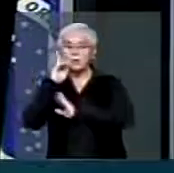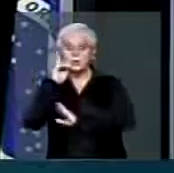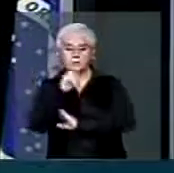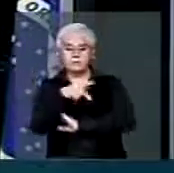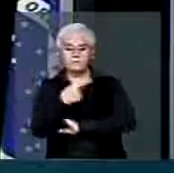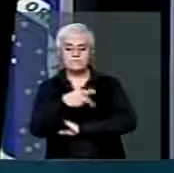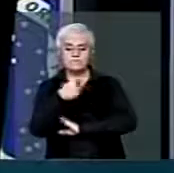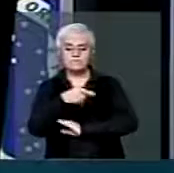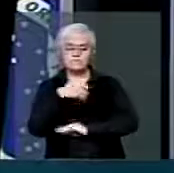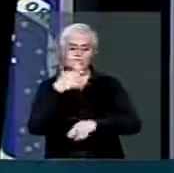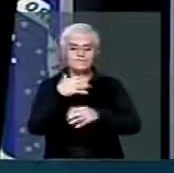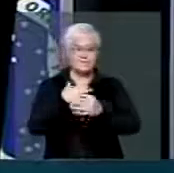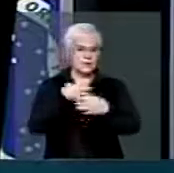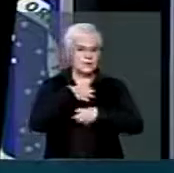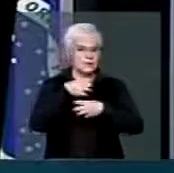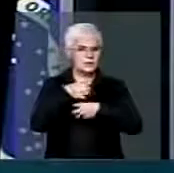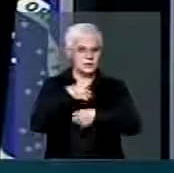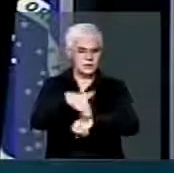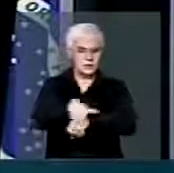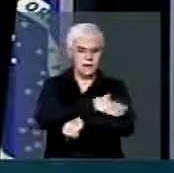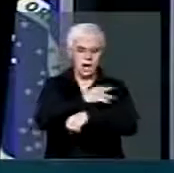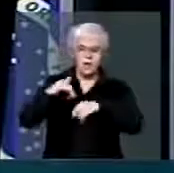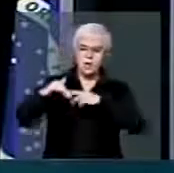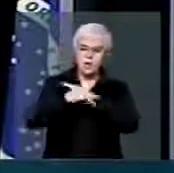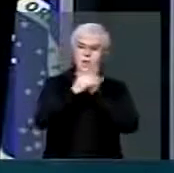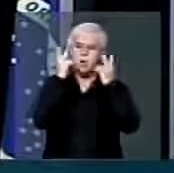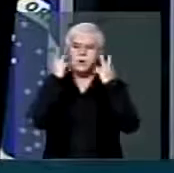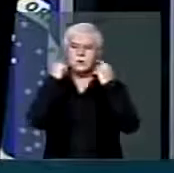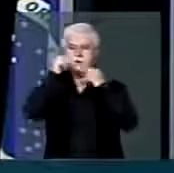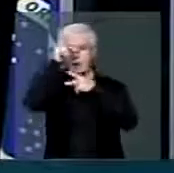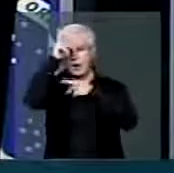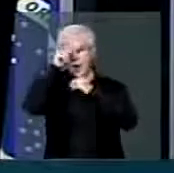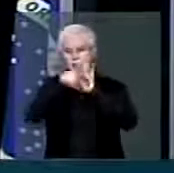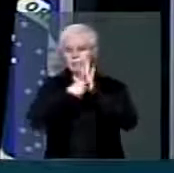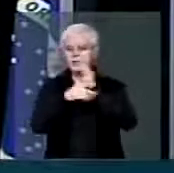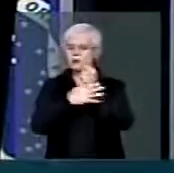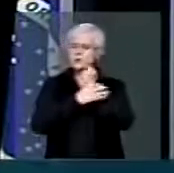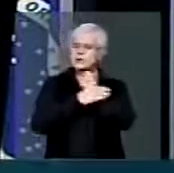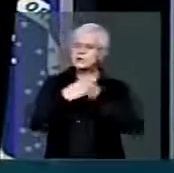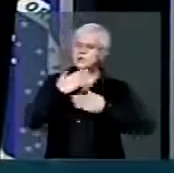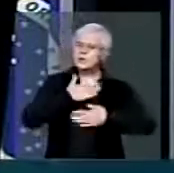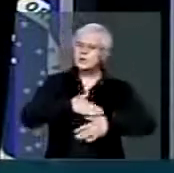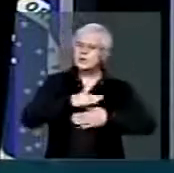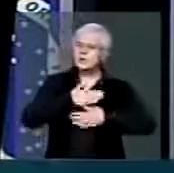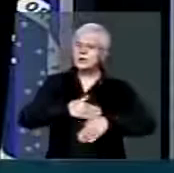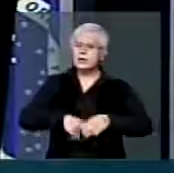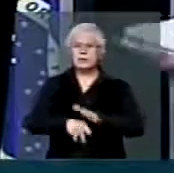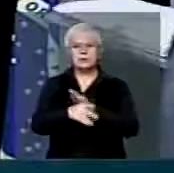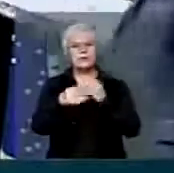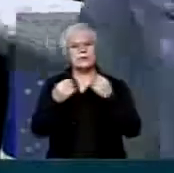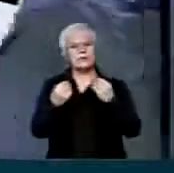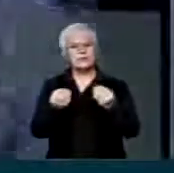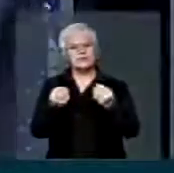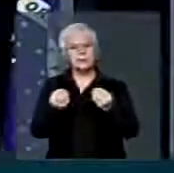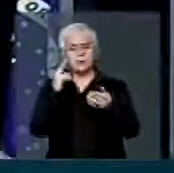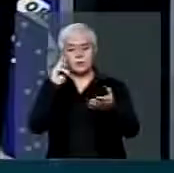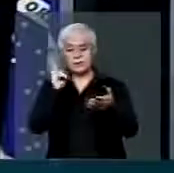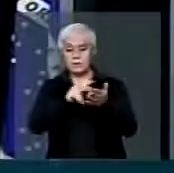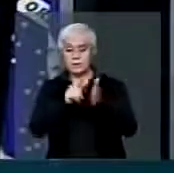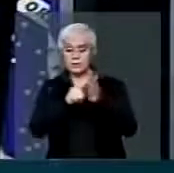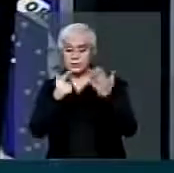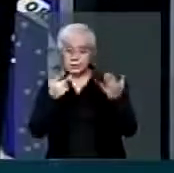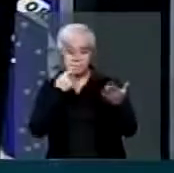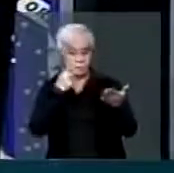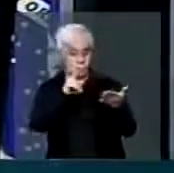andar com segurança pelas ruas, pudessem ler os jornais e não ouvir dizer que no país que está